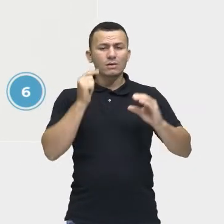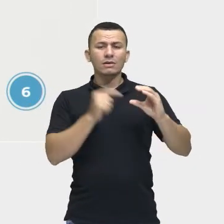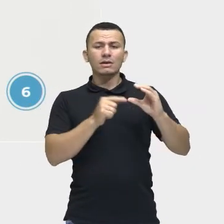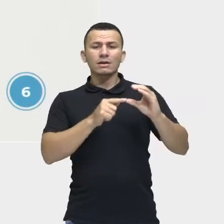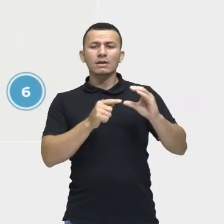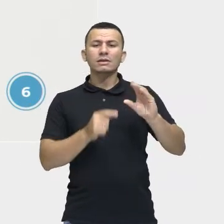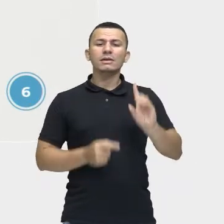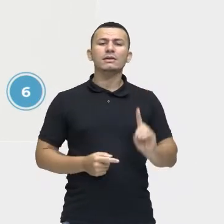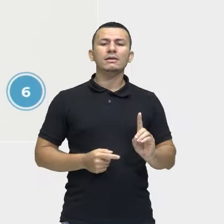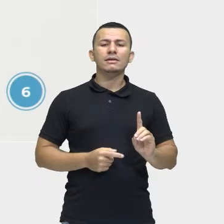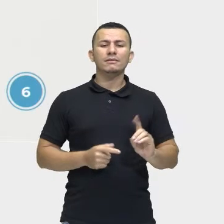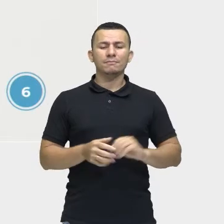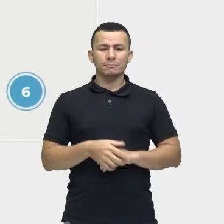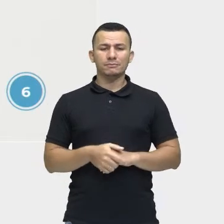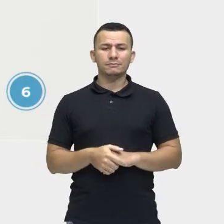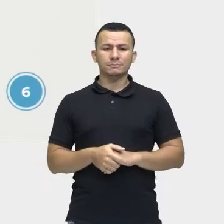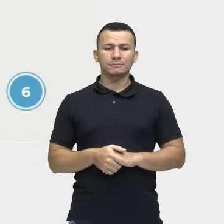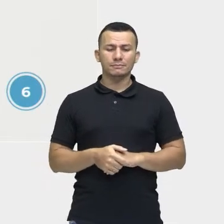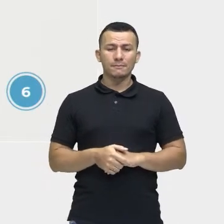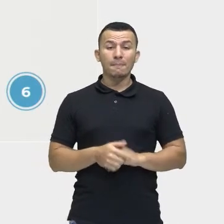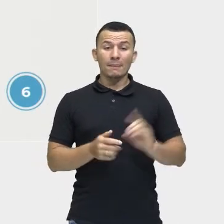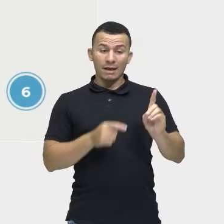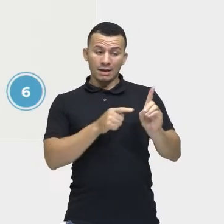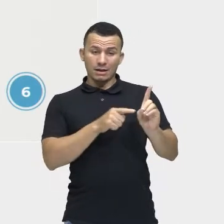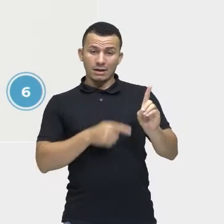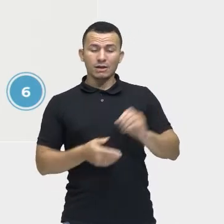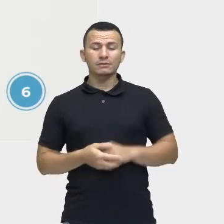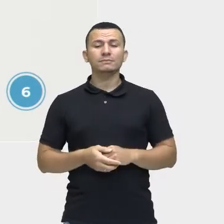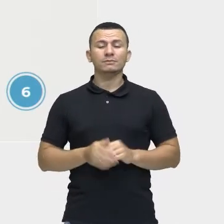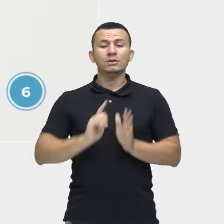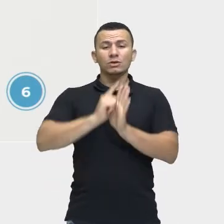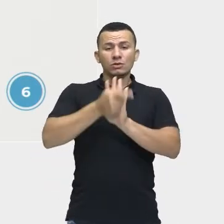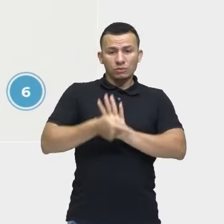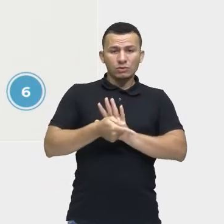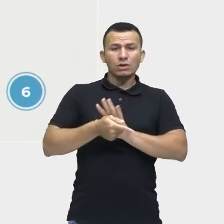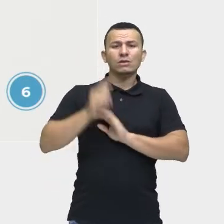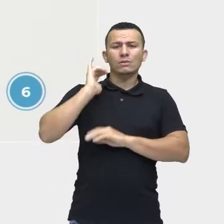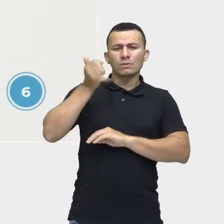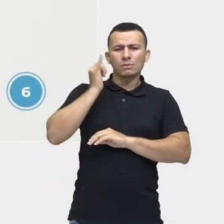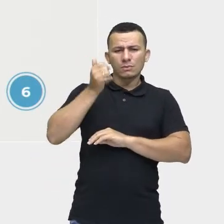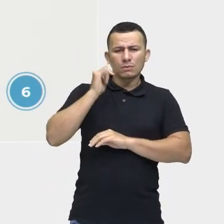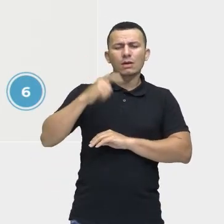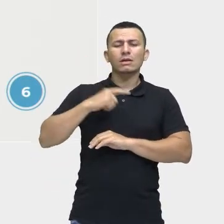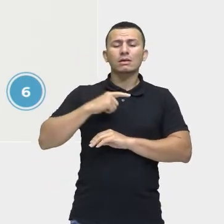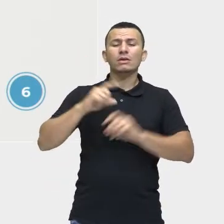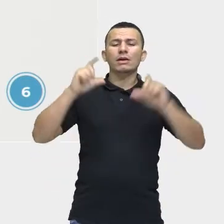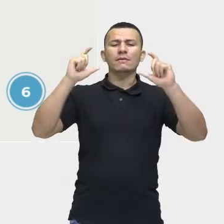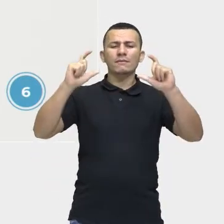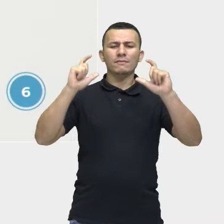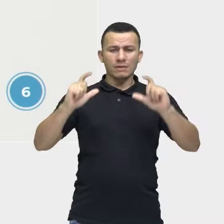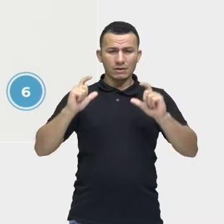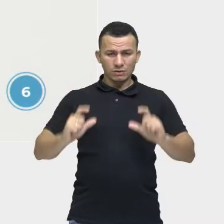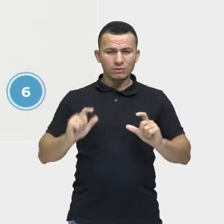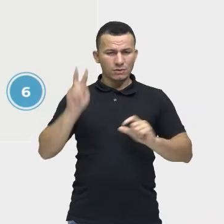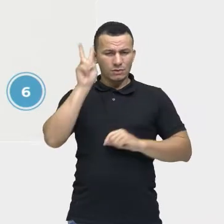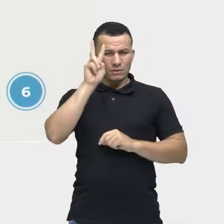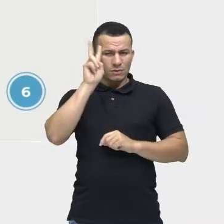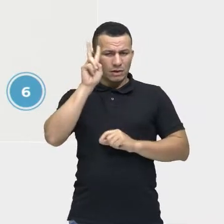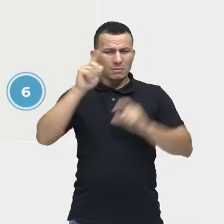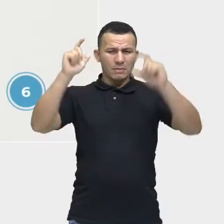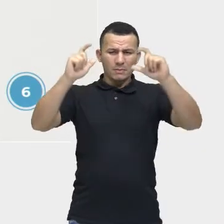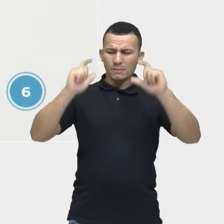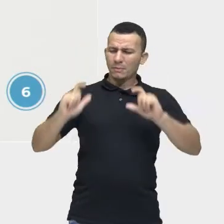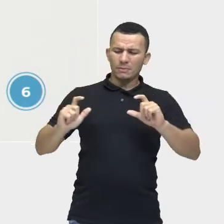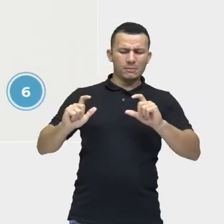letra D. Vamos aqui para a letra D. O gênero narrativo faz referência à narrativa feita em forma de versos. Lembra que nem tratamos sobre